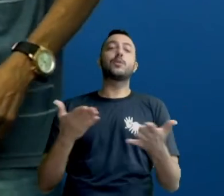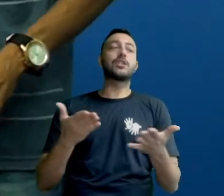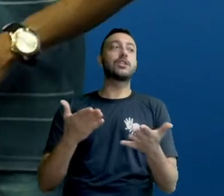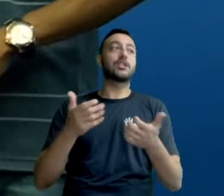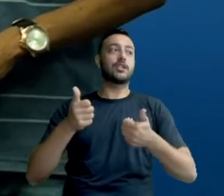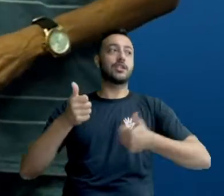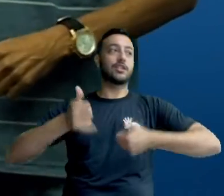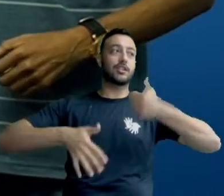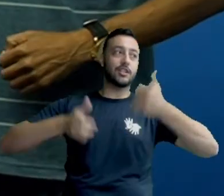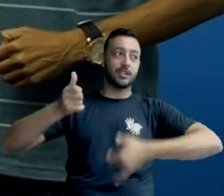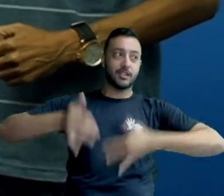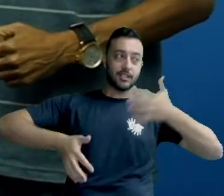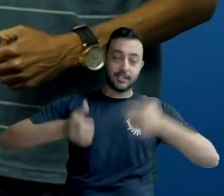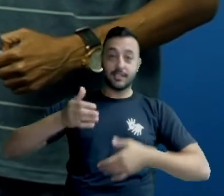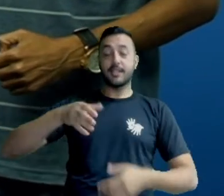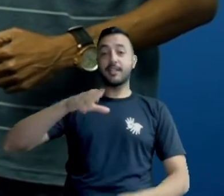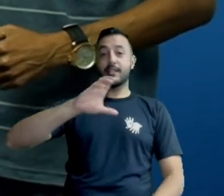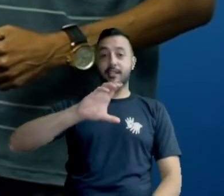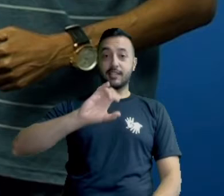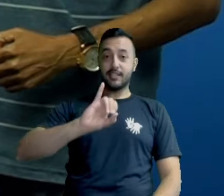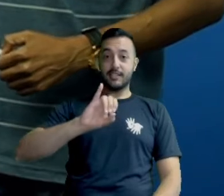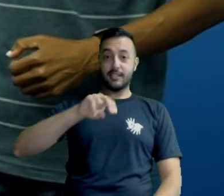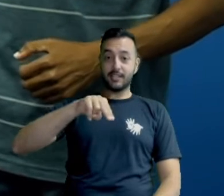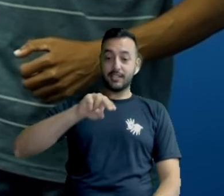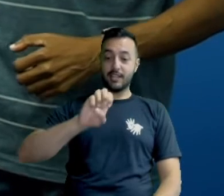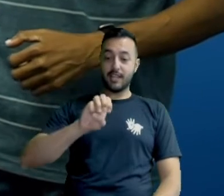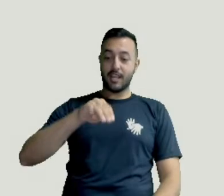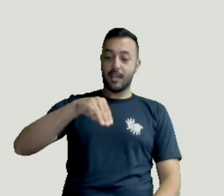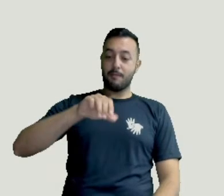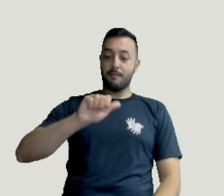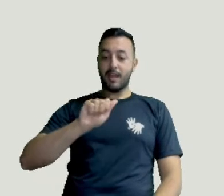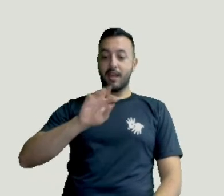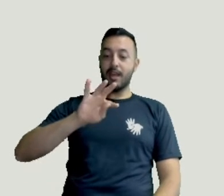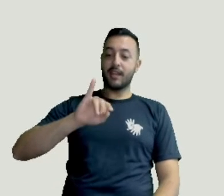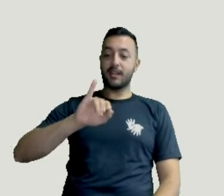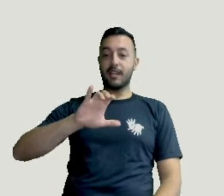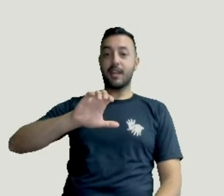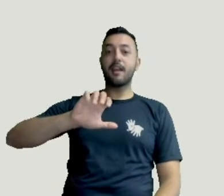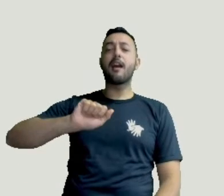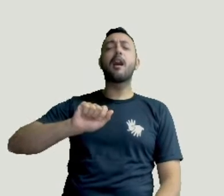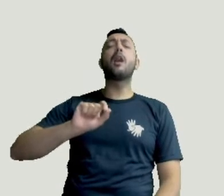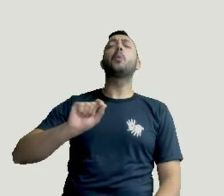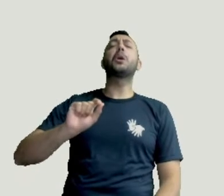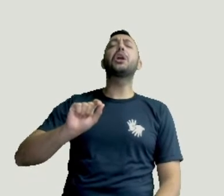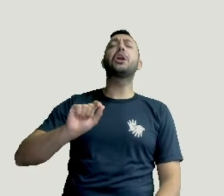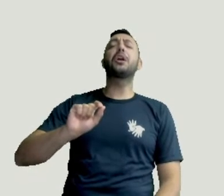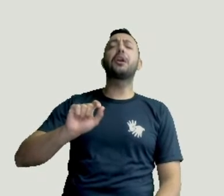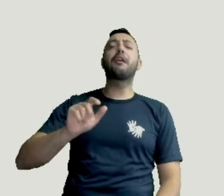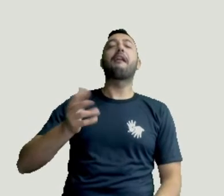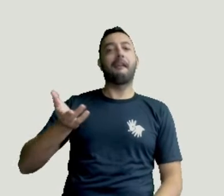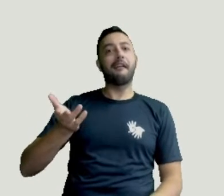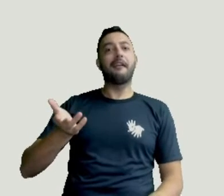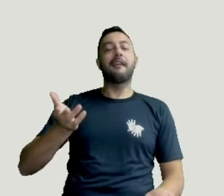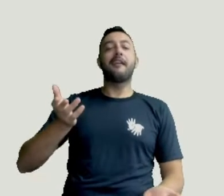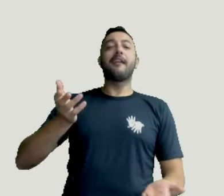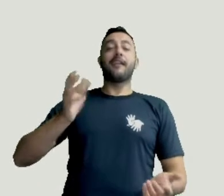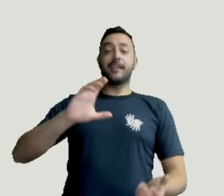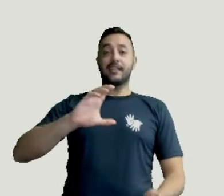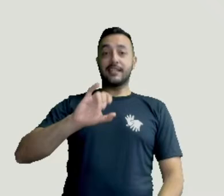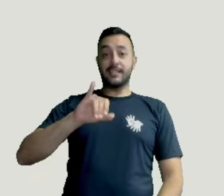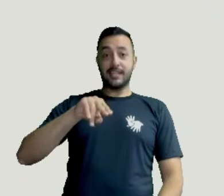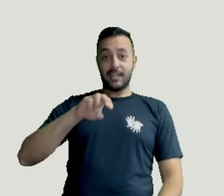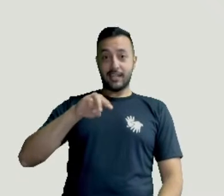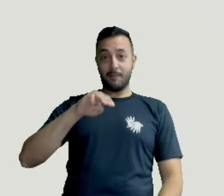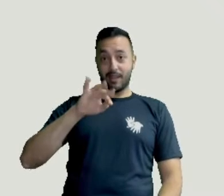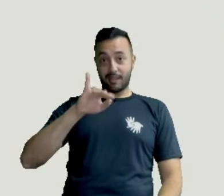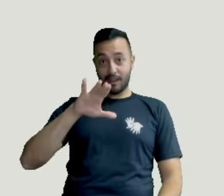justamente sobre cinemática, tá? Cinemática é o que, professor? A cinemática, ela